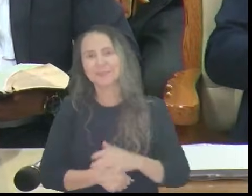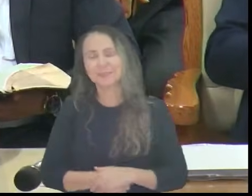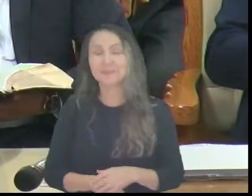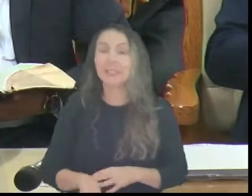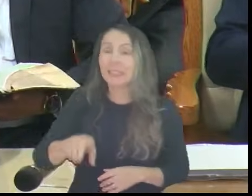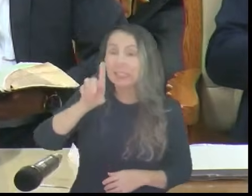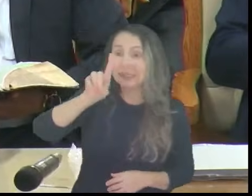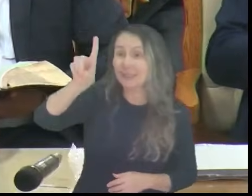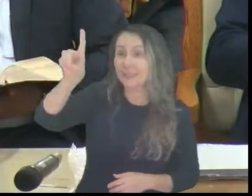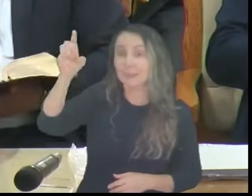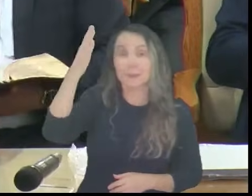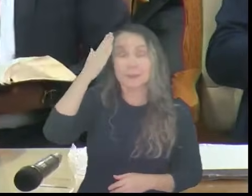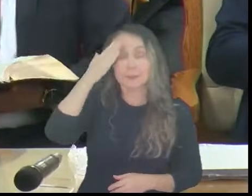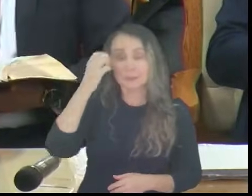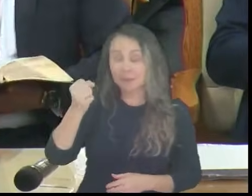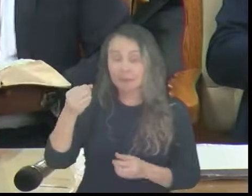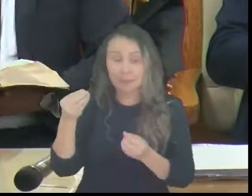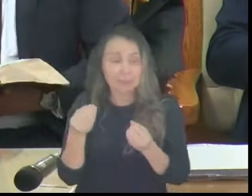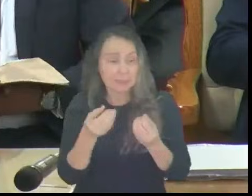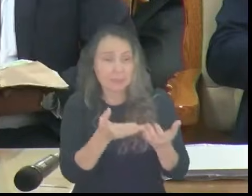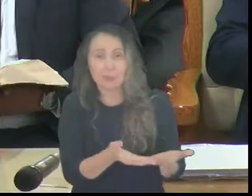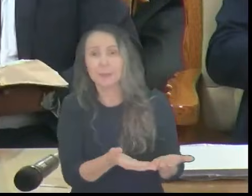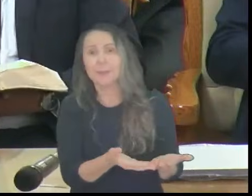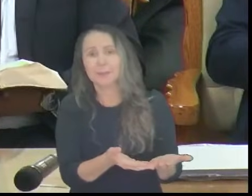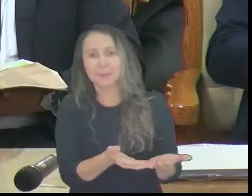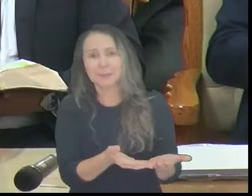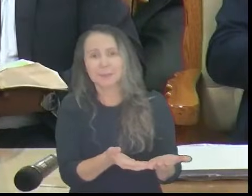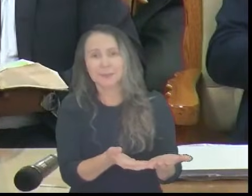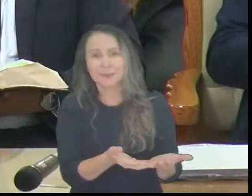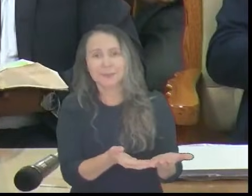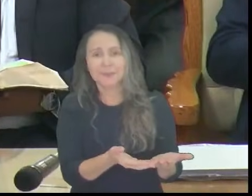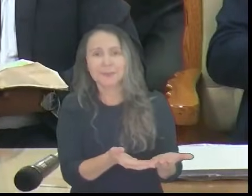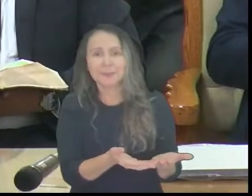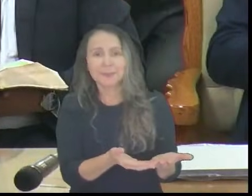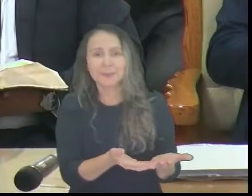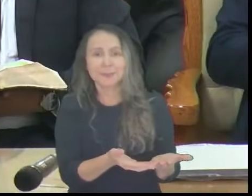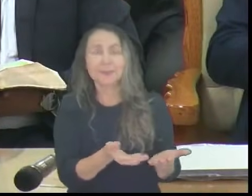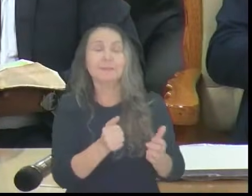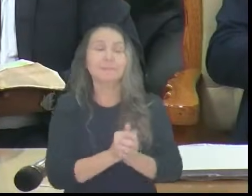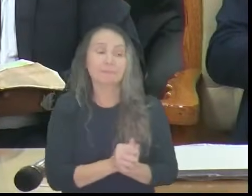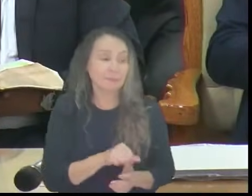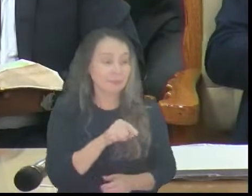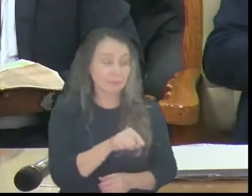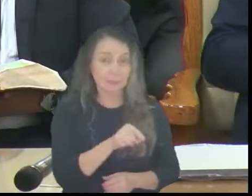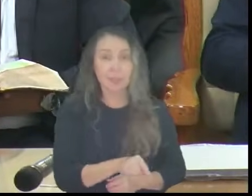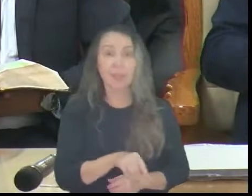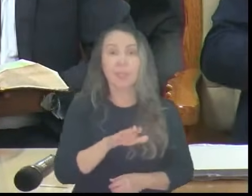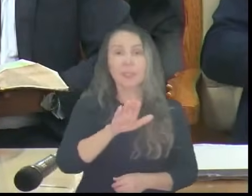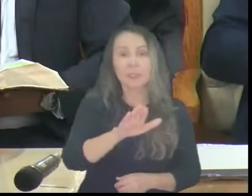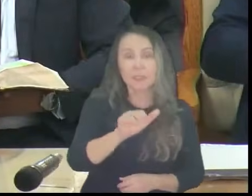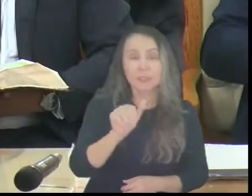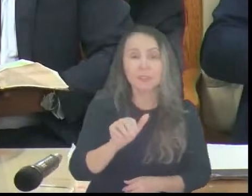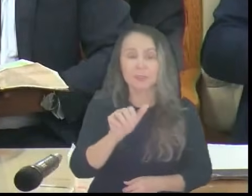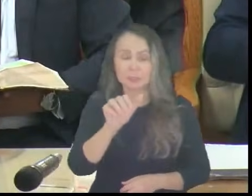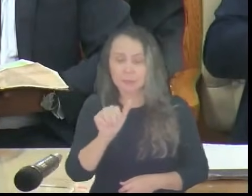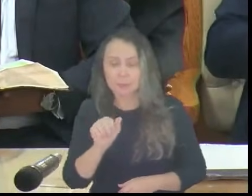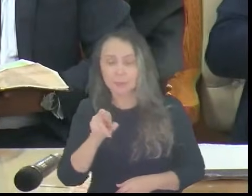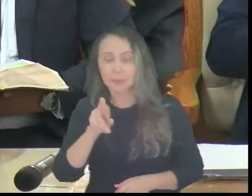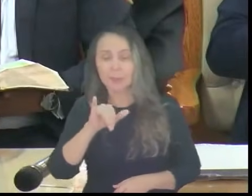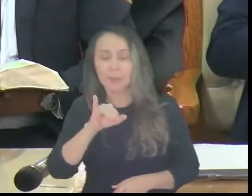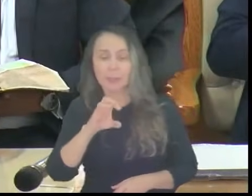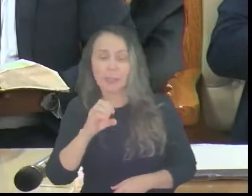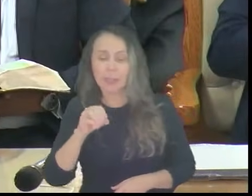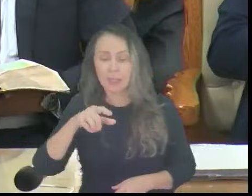Deus deu uma sabedoria a Daniel. Ele chamou Arioque, porque, irmão, Deus vai te dar graça diante dos